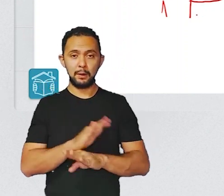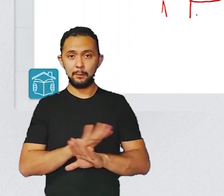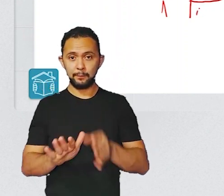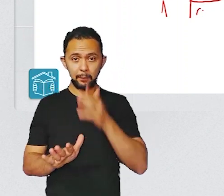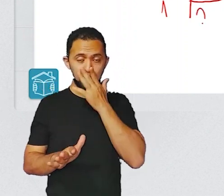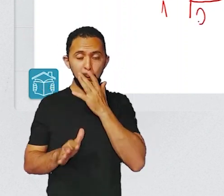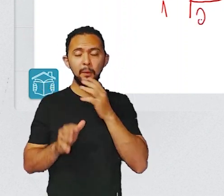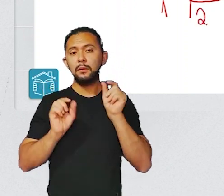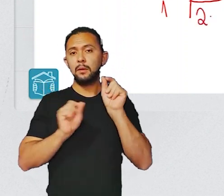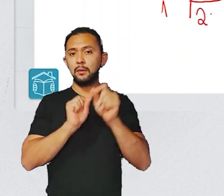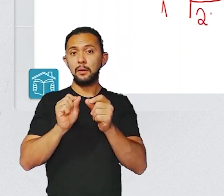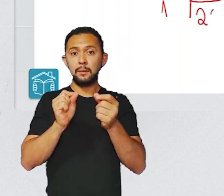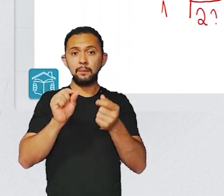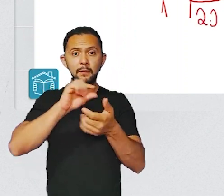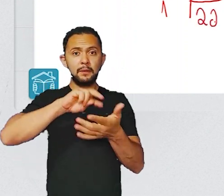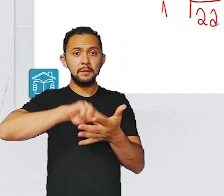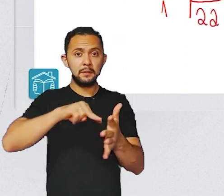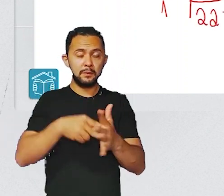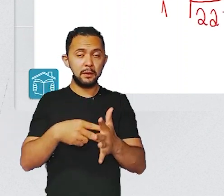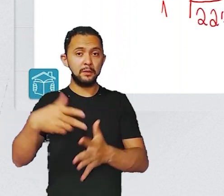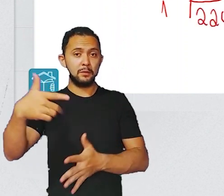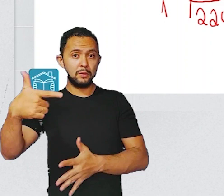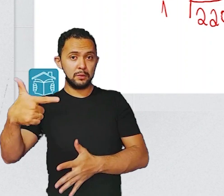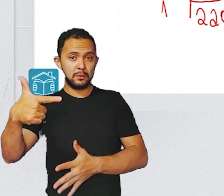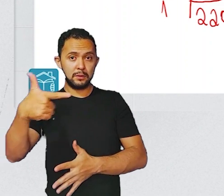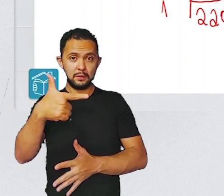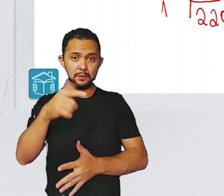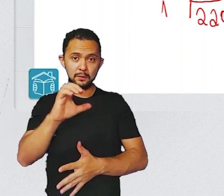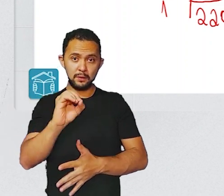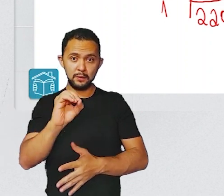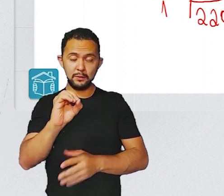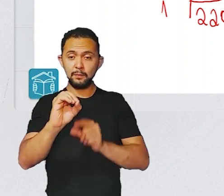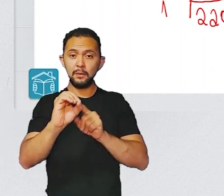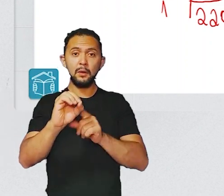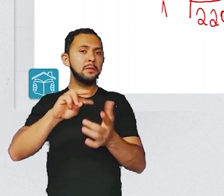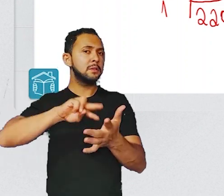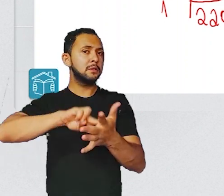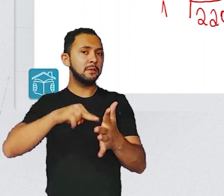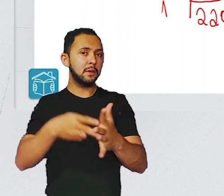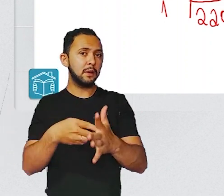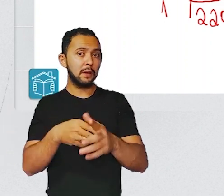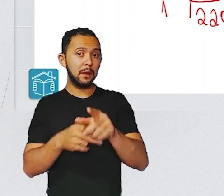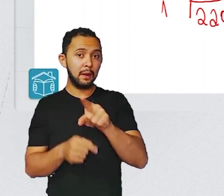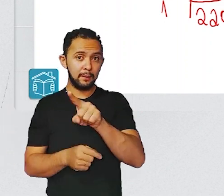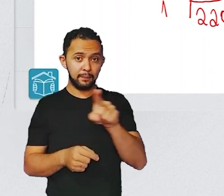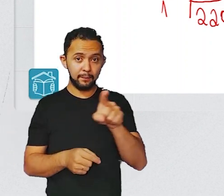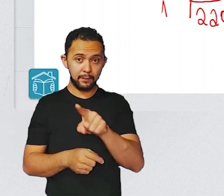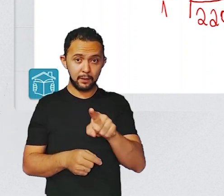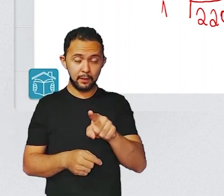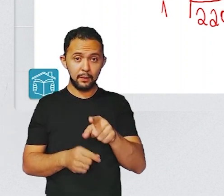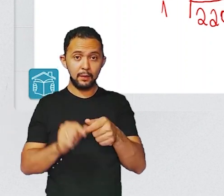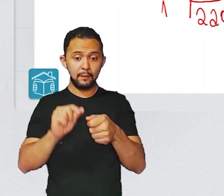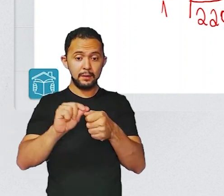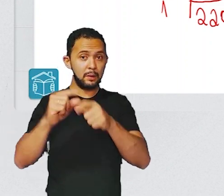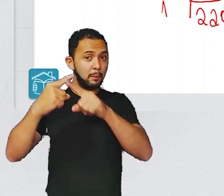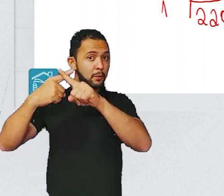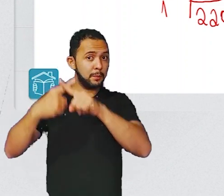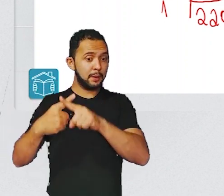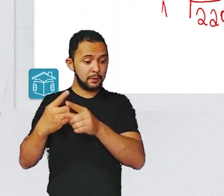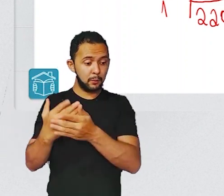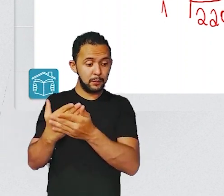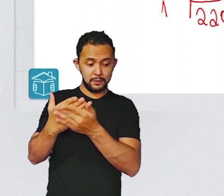Olha, isso significa que 220 é igual à multiplicação desses números.